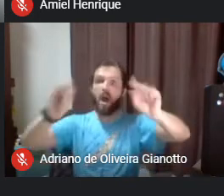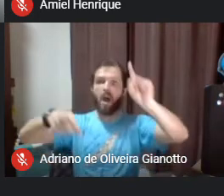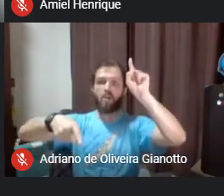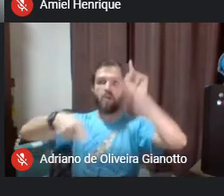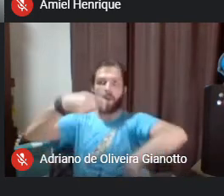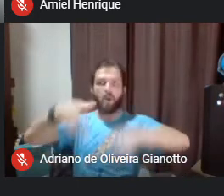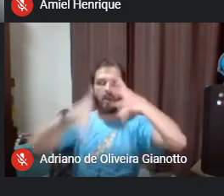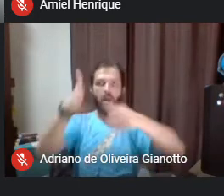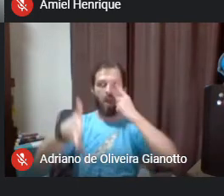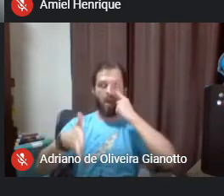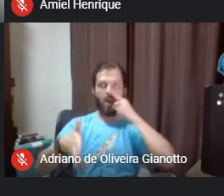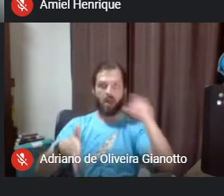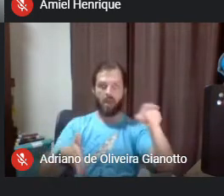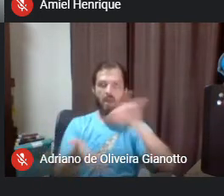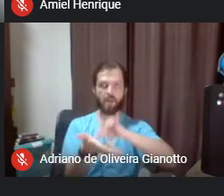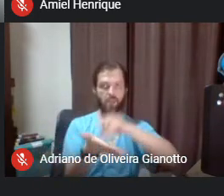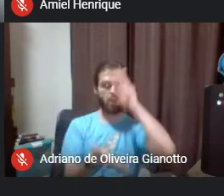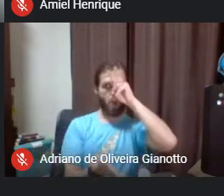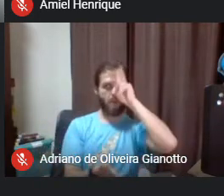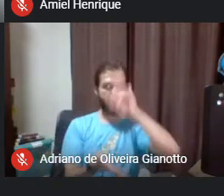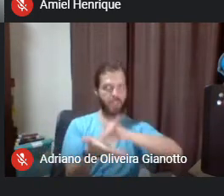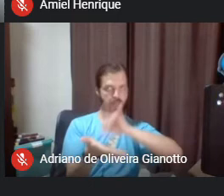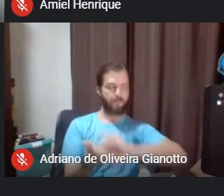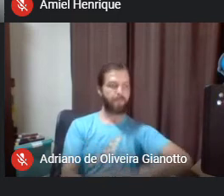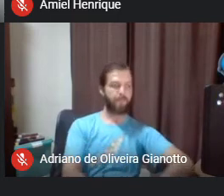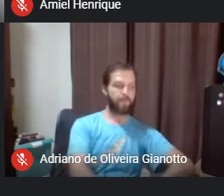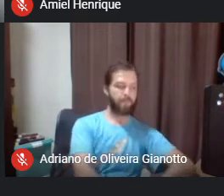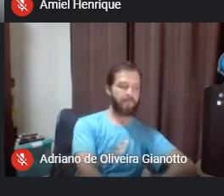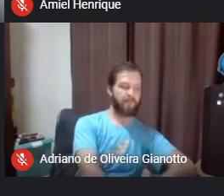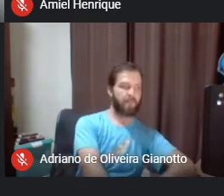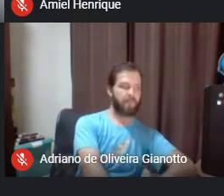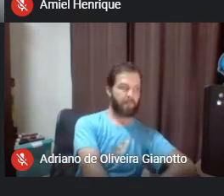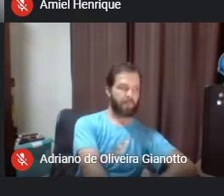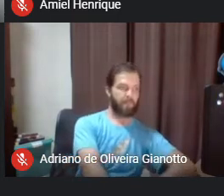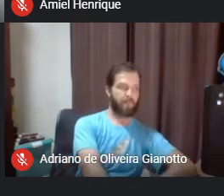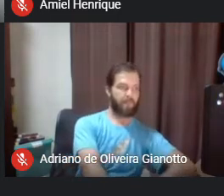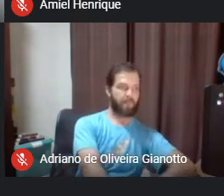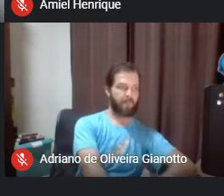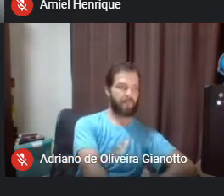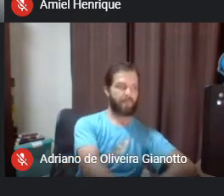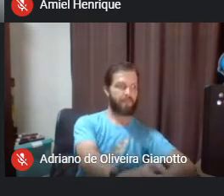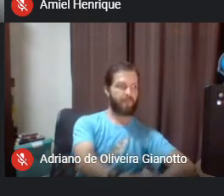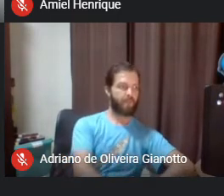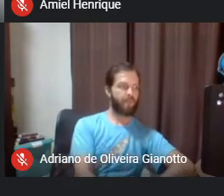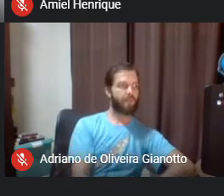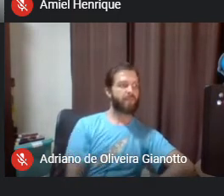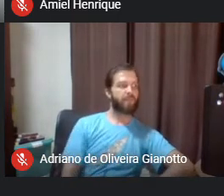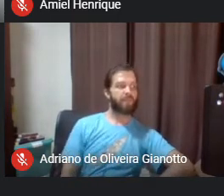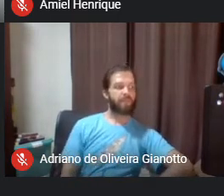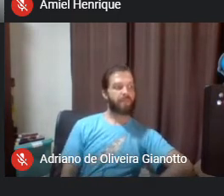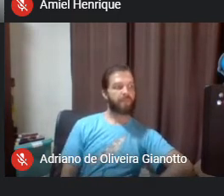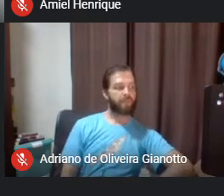ali. Então, assim, era proibido as línguas de sinais.